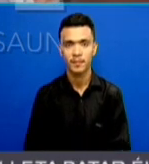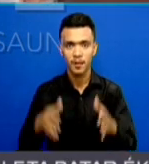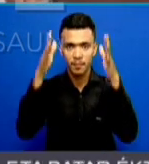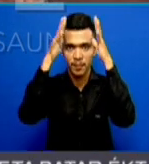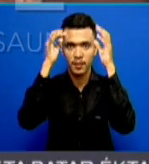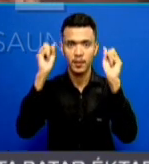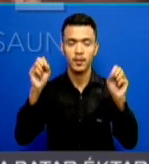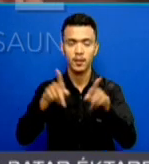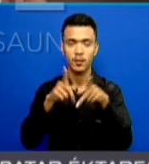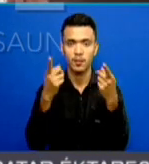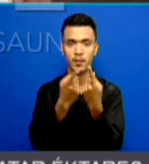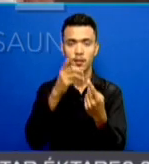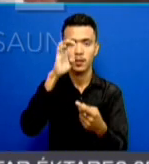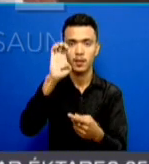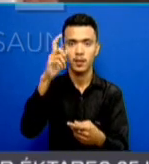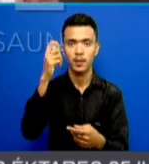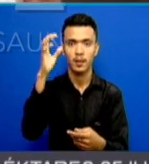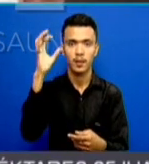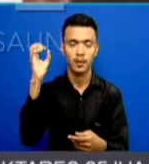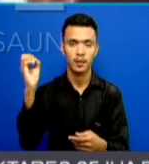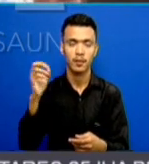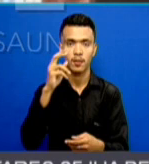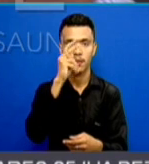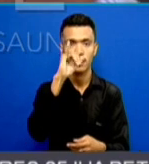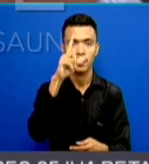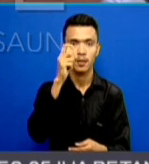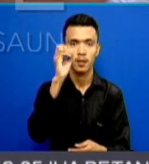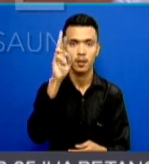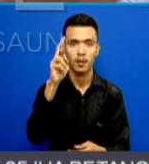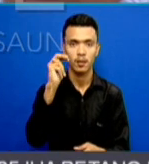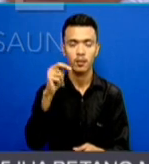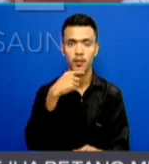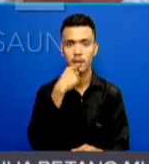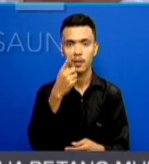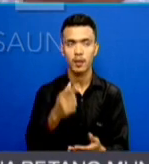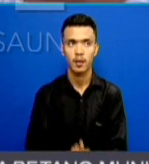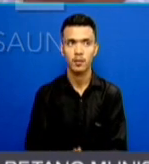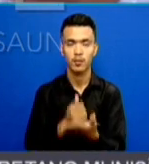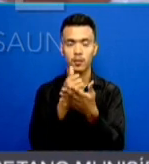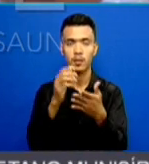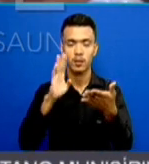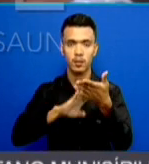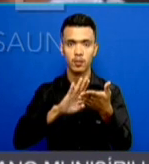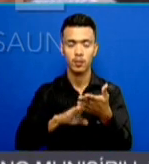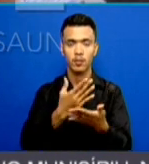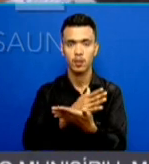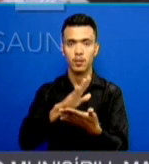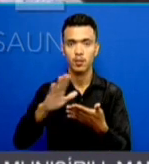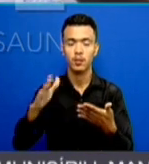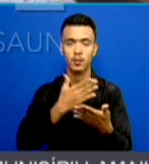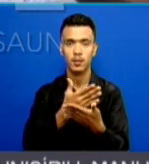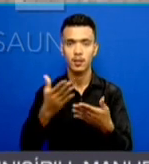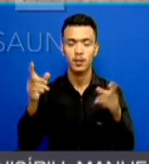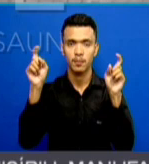Presidente Companhia Esperança Timoruang Eto, Nilton Guzmão Hateten, apoio ne ato ajuda a Escola Sira hodi sosa equipamento